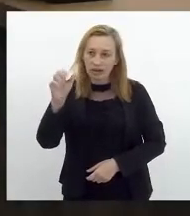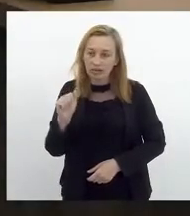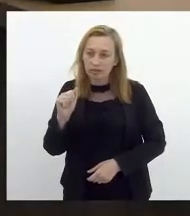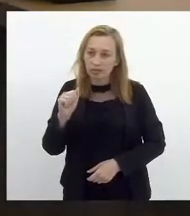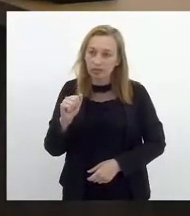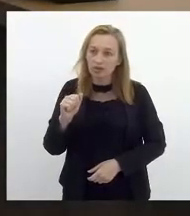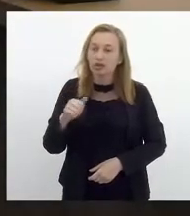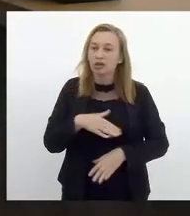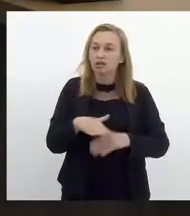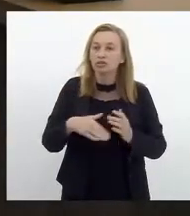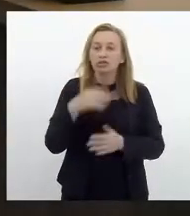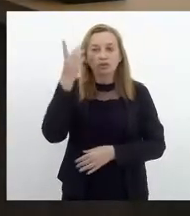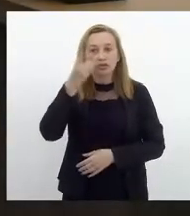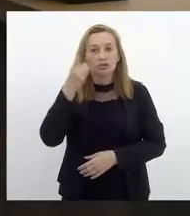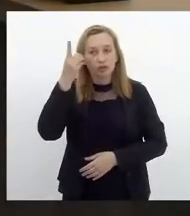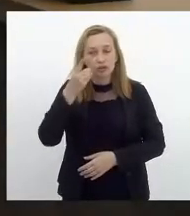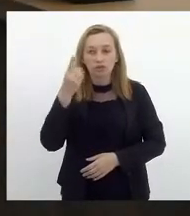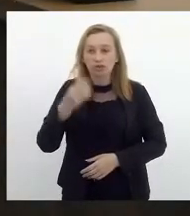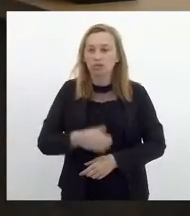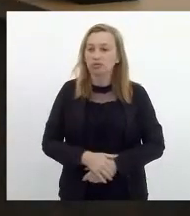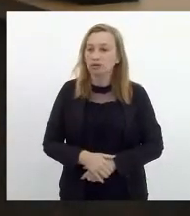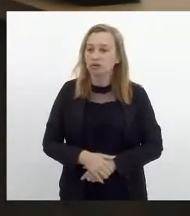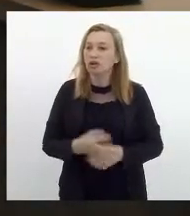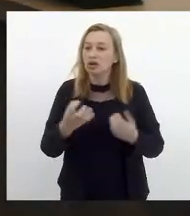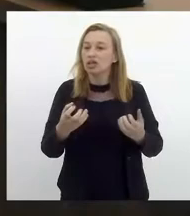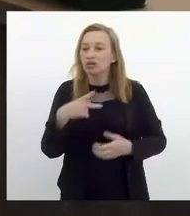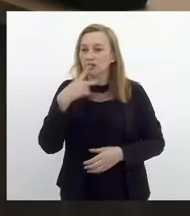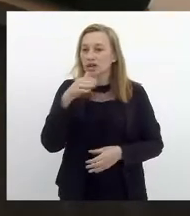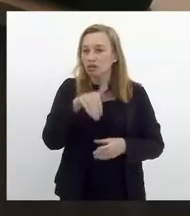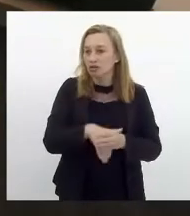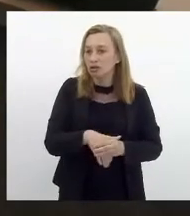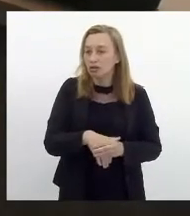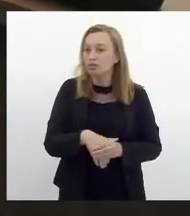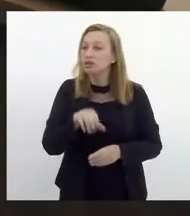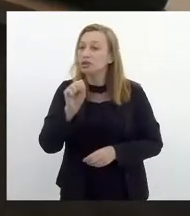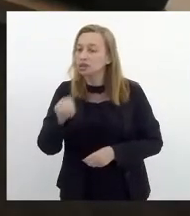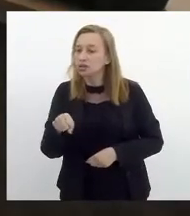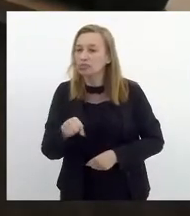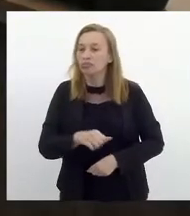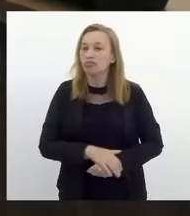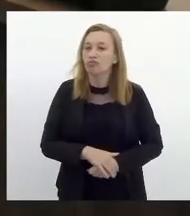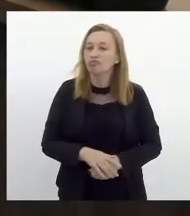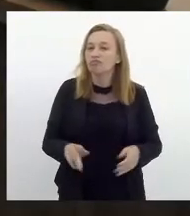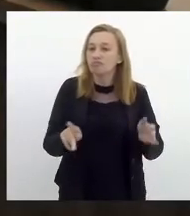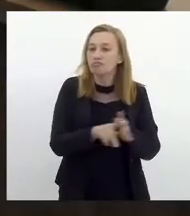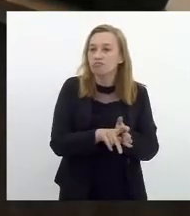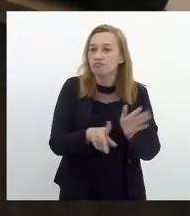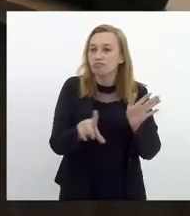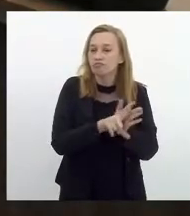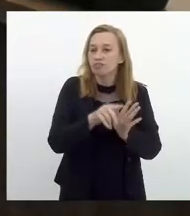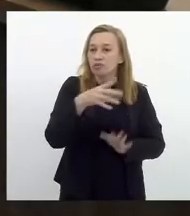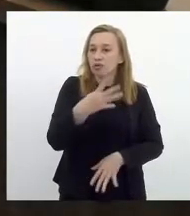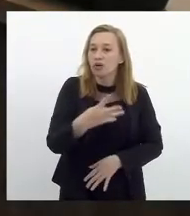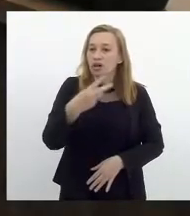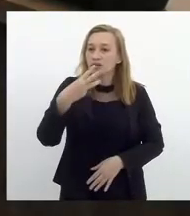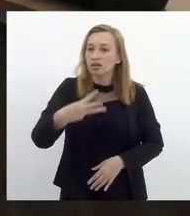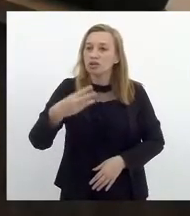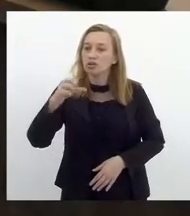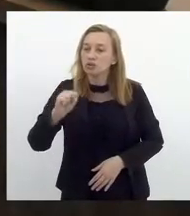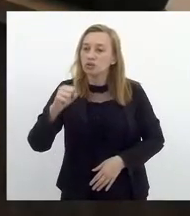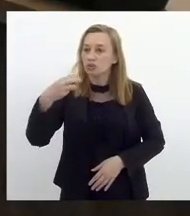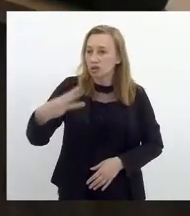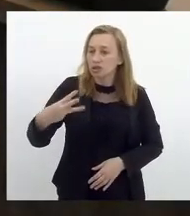servidores e servidoras aqui presentes, eu quero declarar meu voto favorável ao projeto de lei